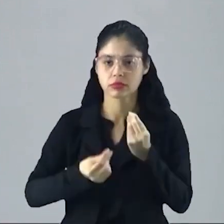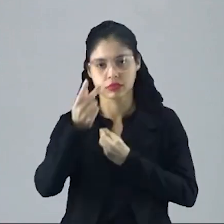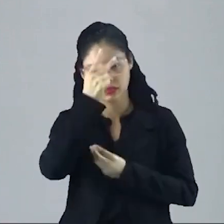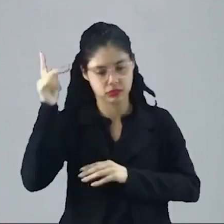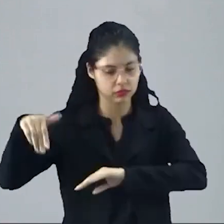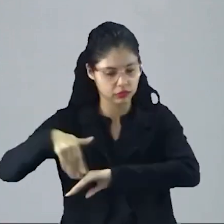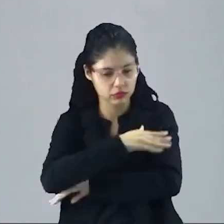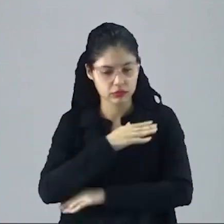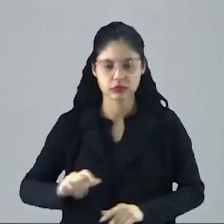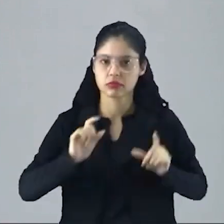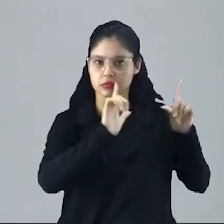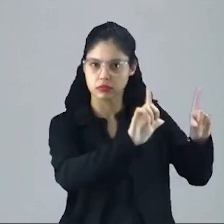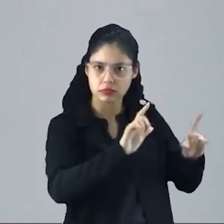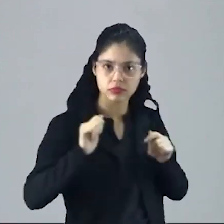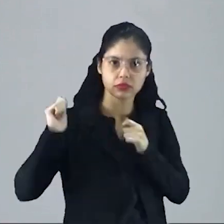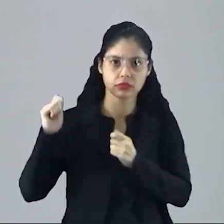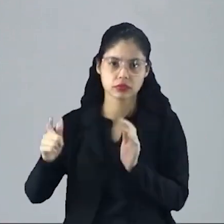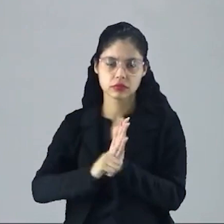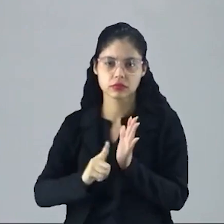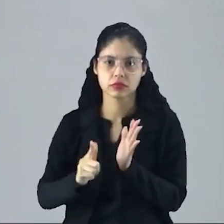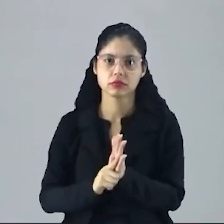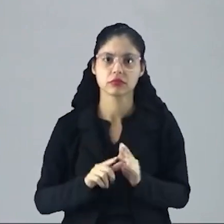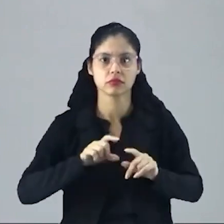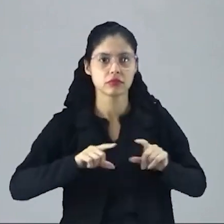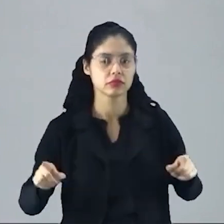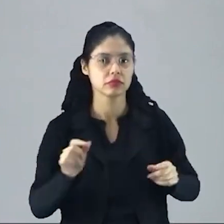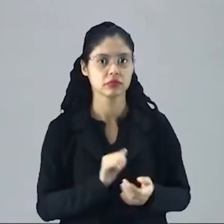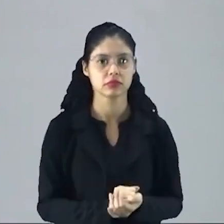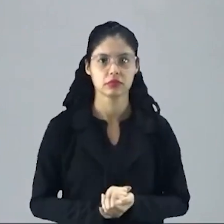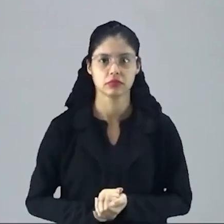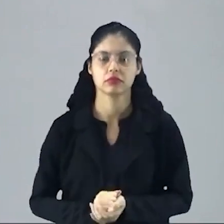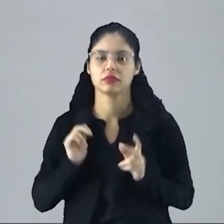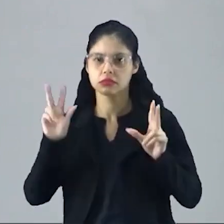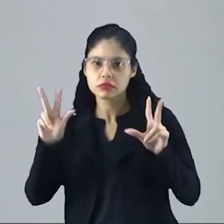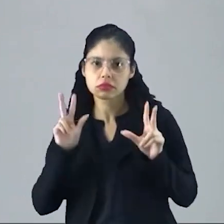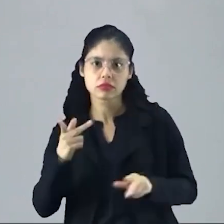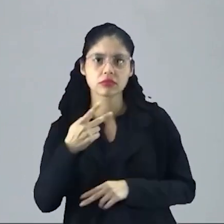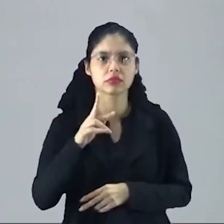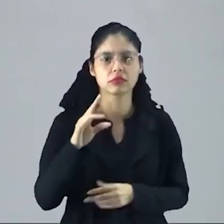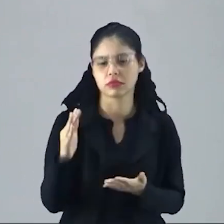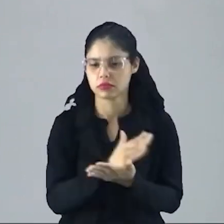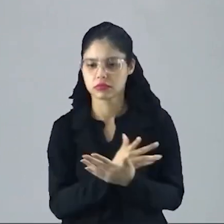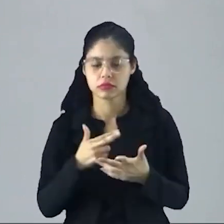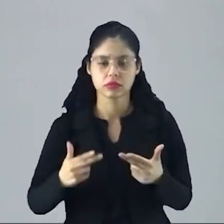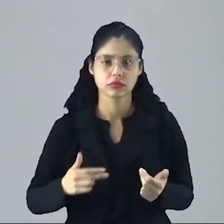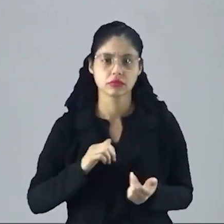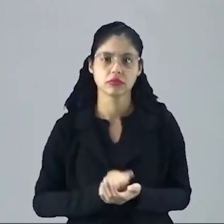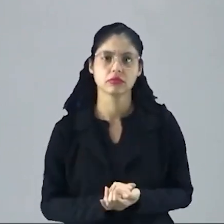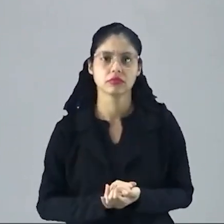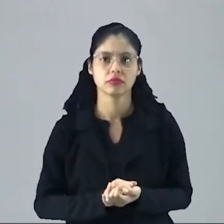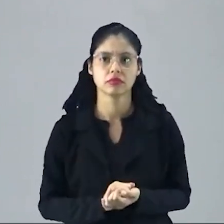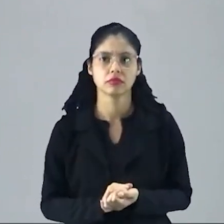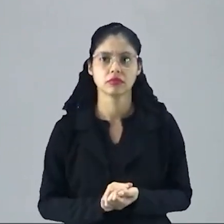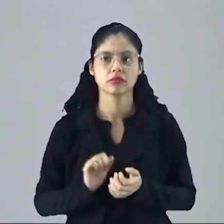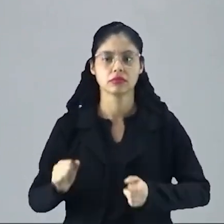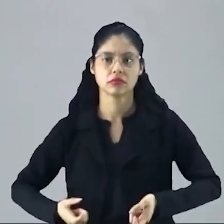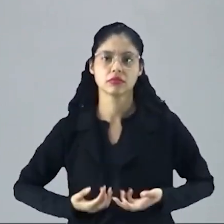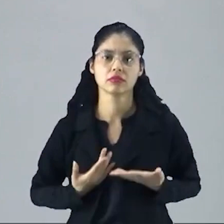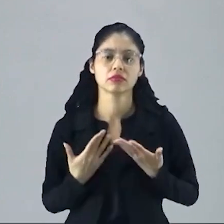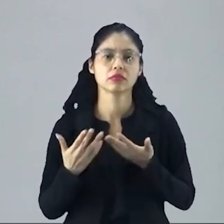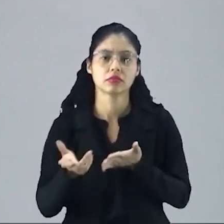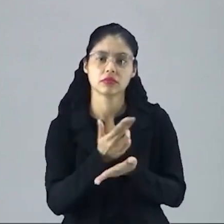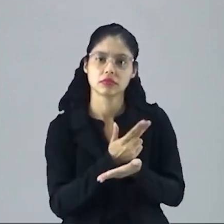vão para a rua com cartazes, com faixas, protestando por alguma coisa, tá? O